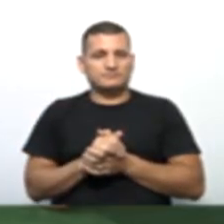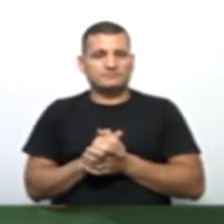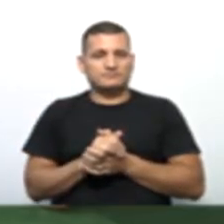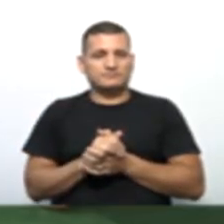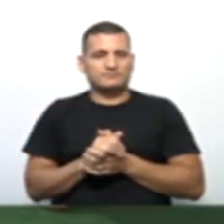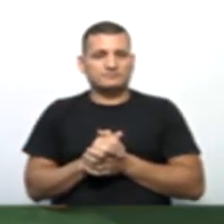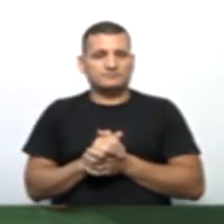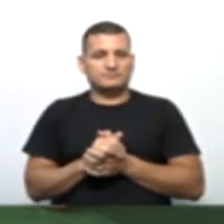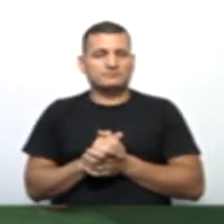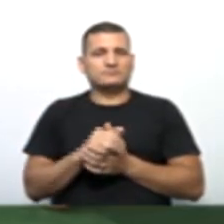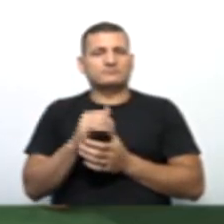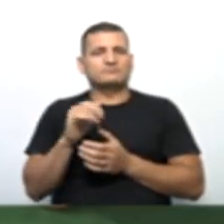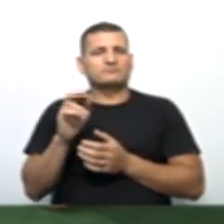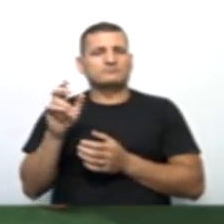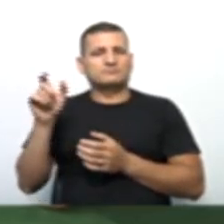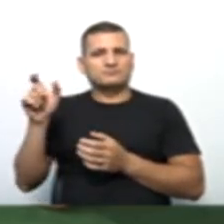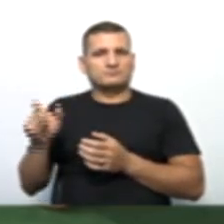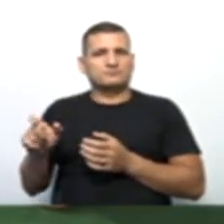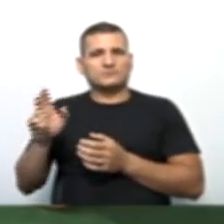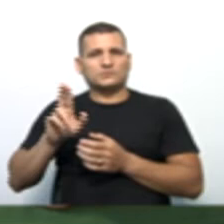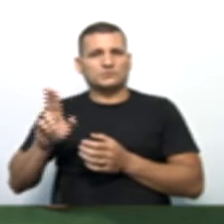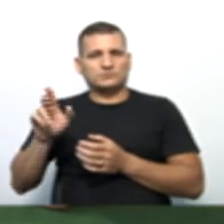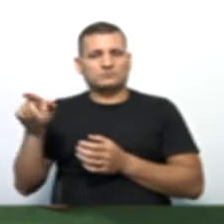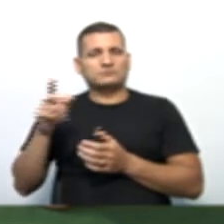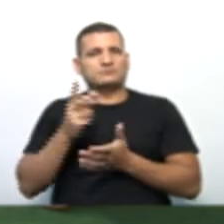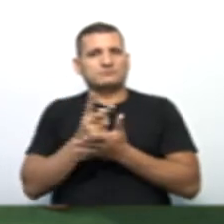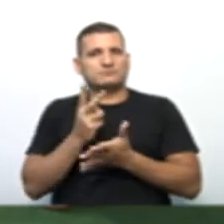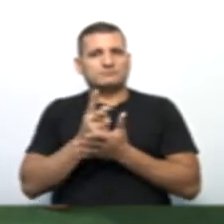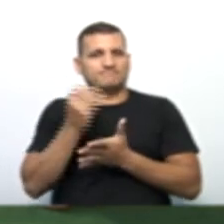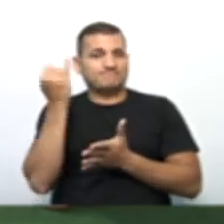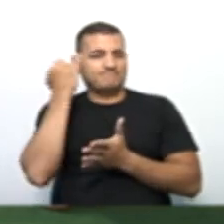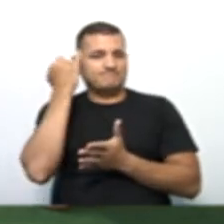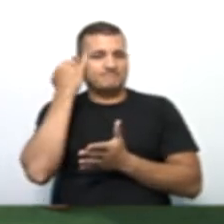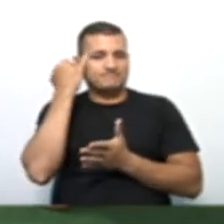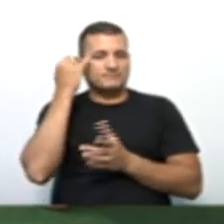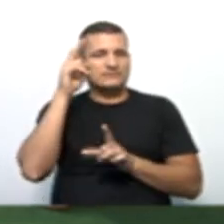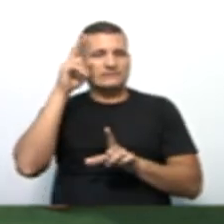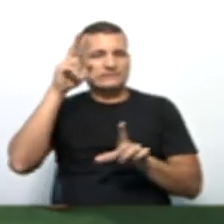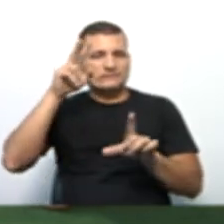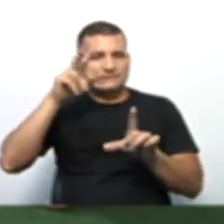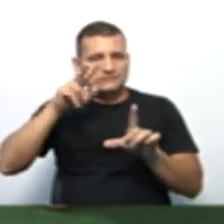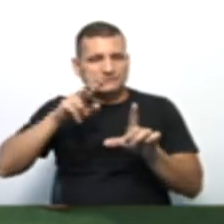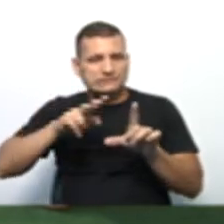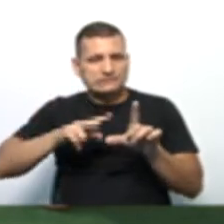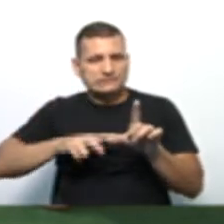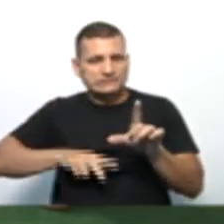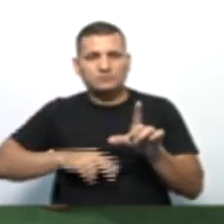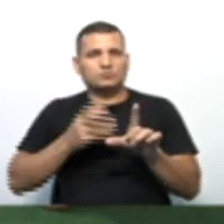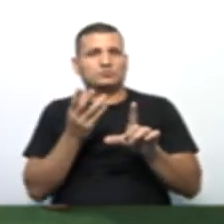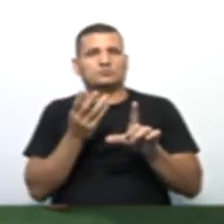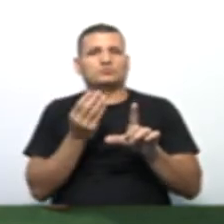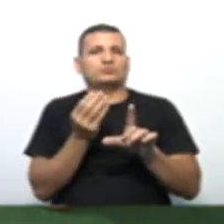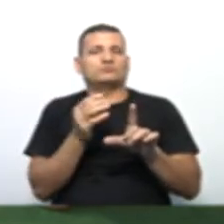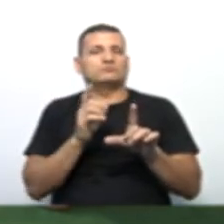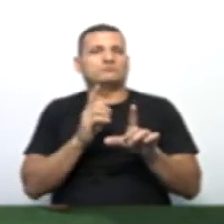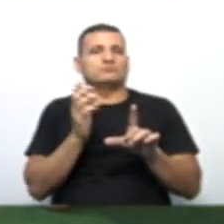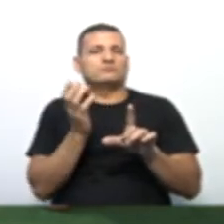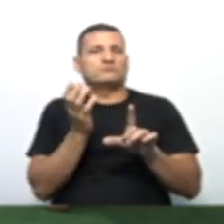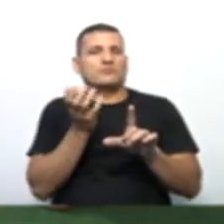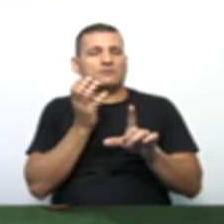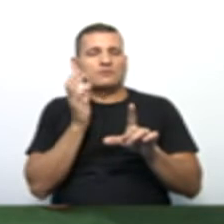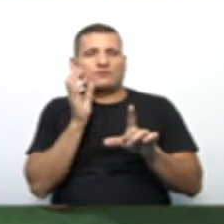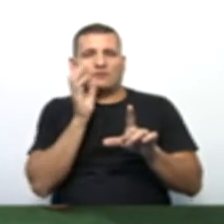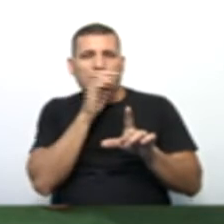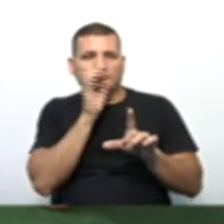o leitor do site ele sempre tem preguiça de ler muito a gente tem que sentir que as coisas rápidas rápidas rápidas